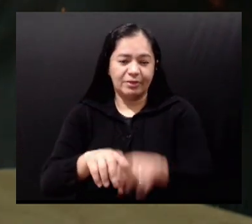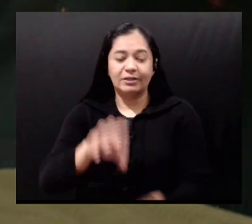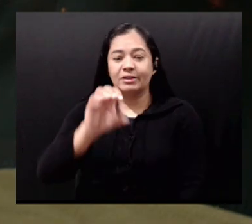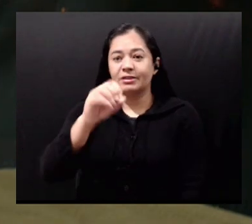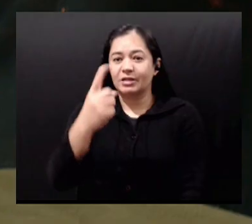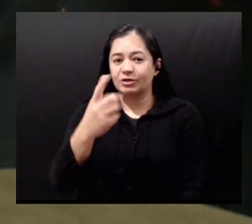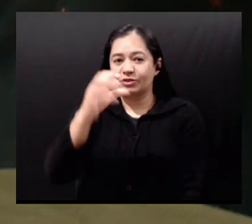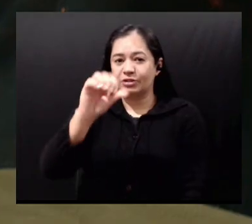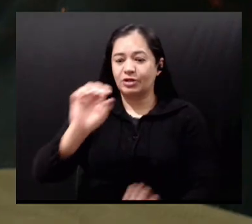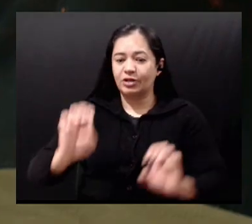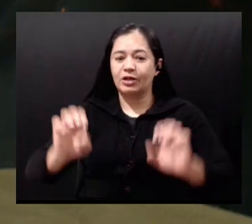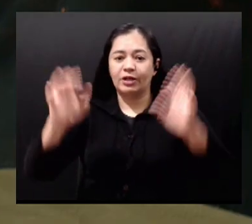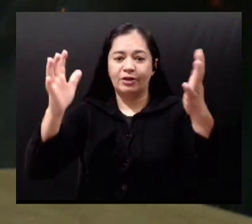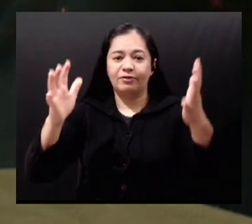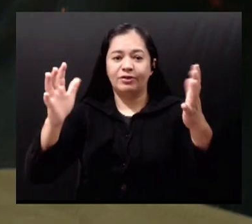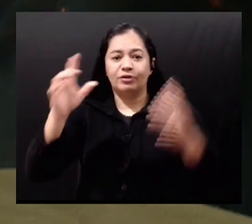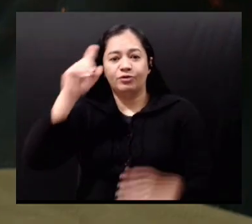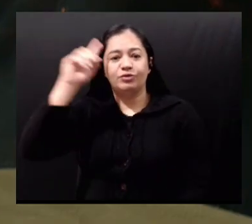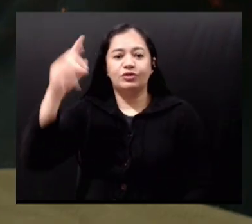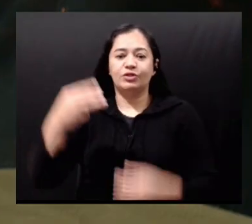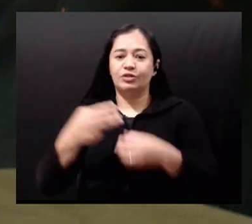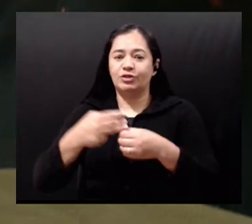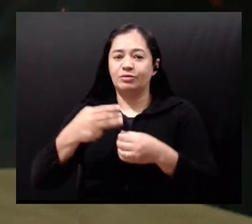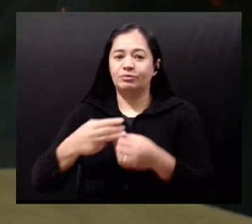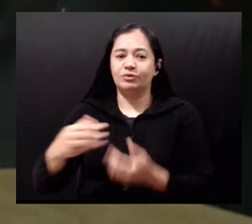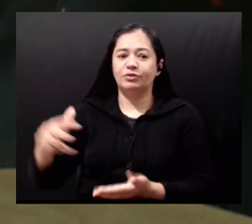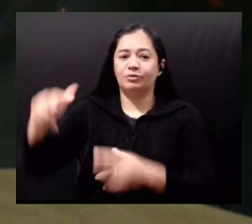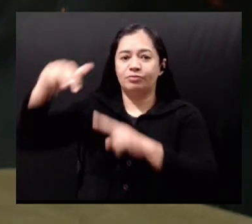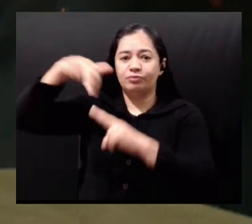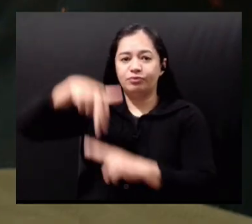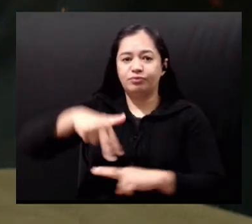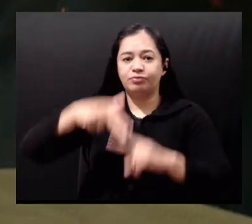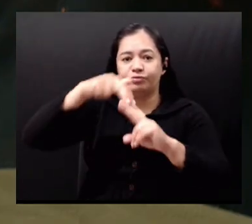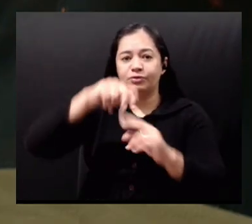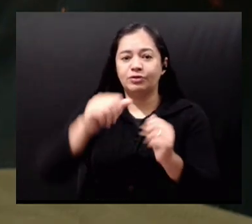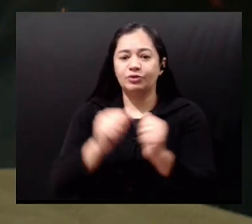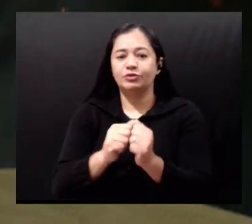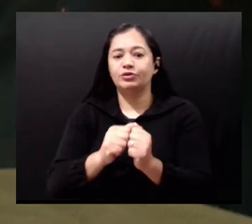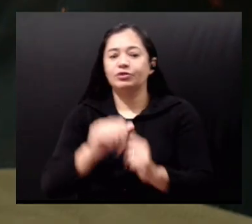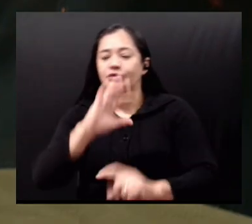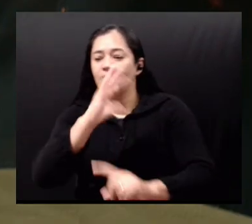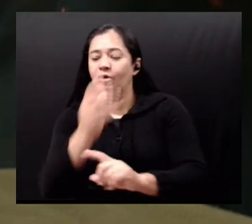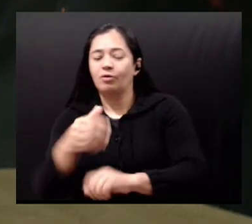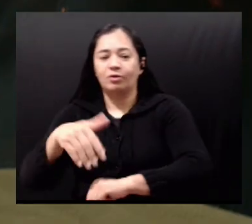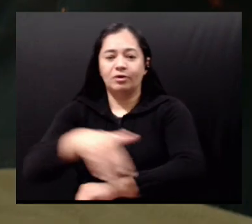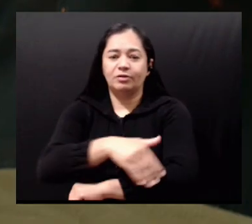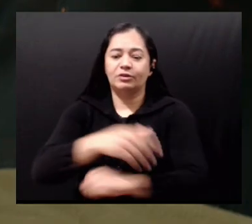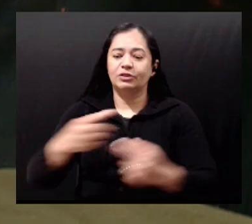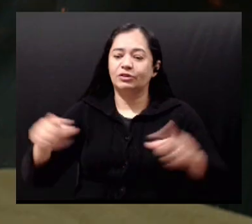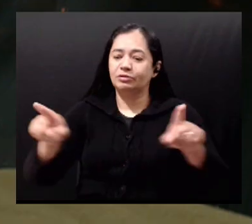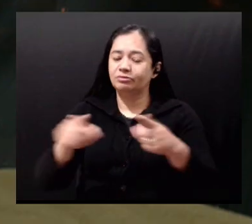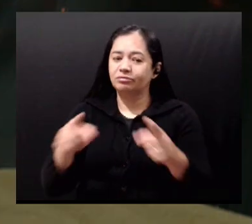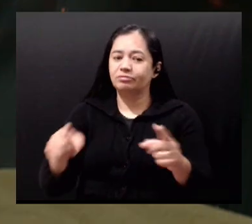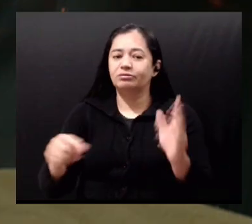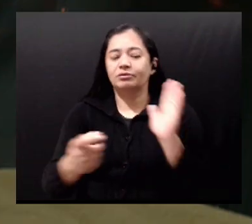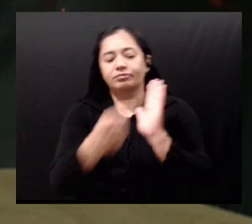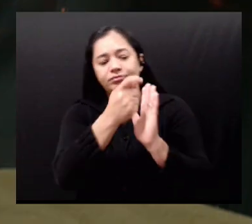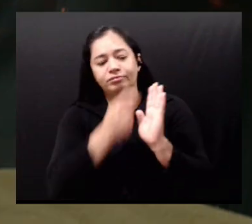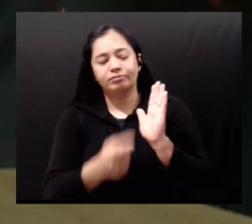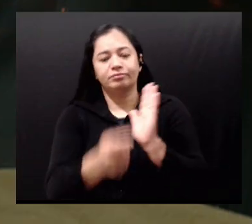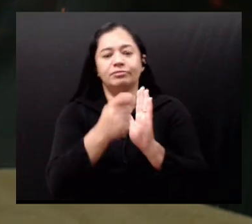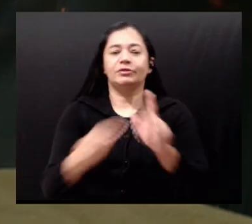celebra o Dia Municipal do Skate com arte urbana, grafite, dança e muita música. A programação completa